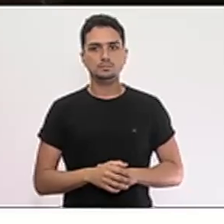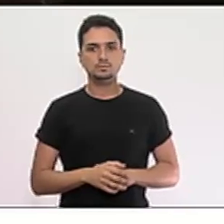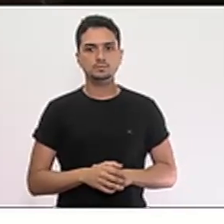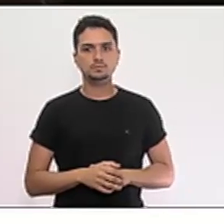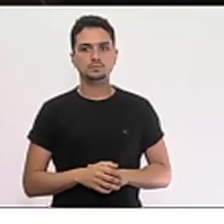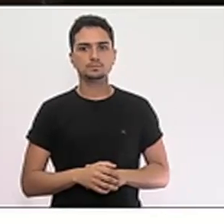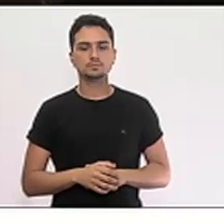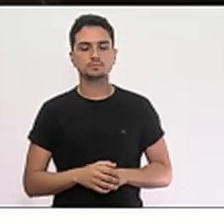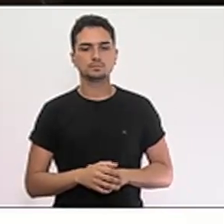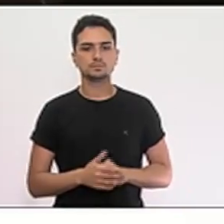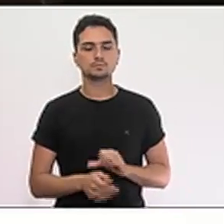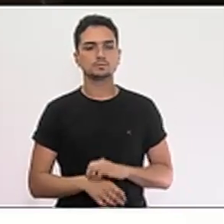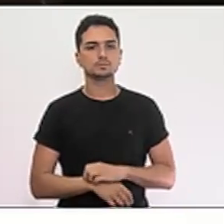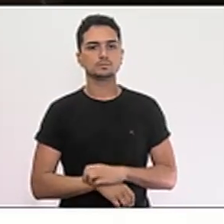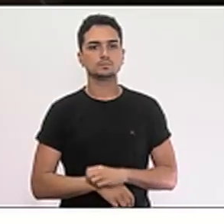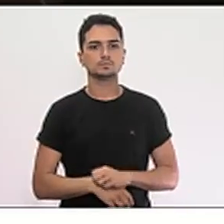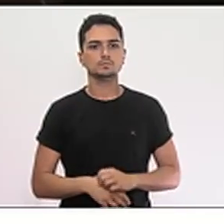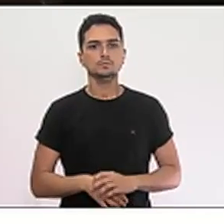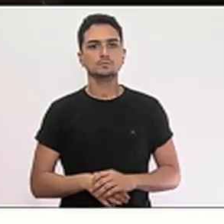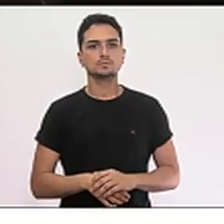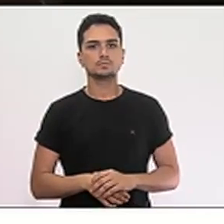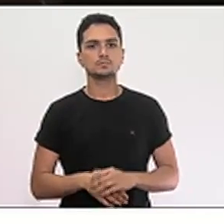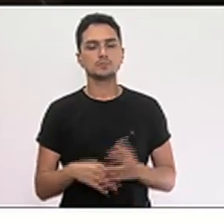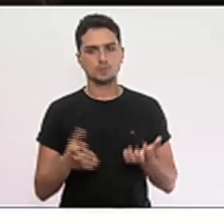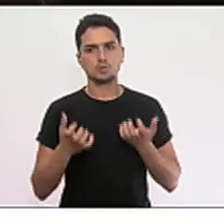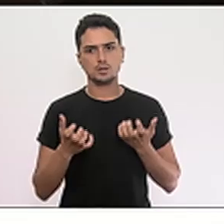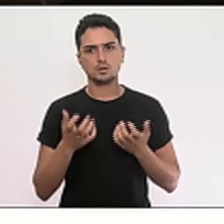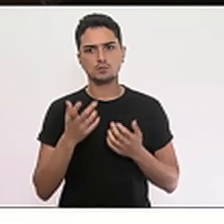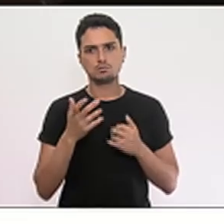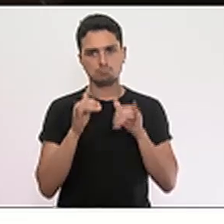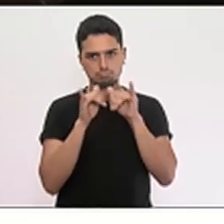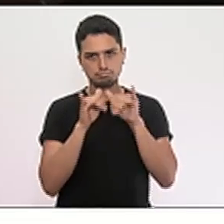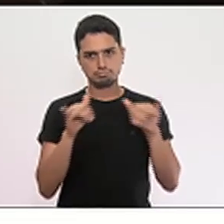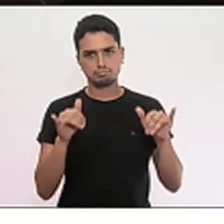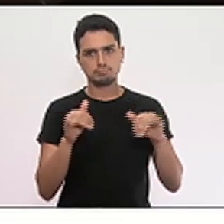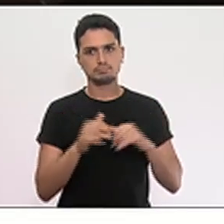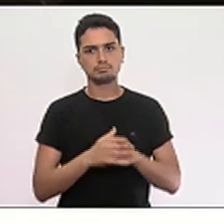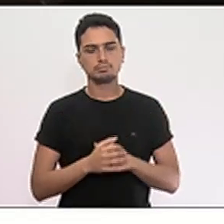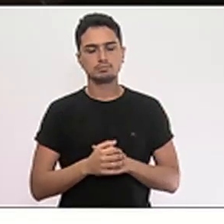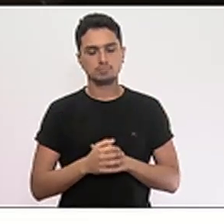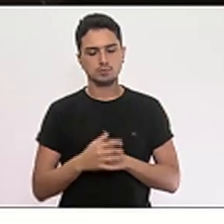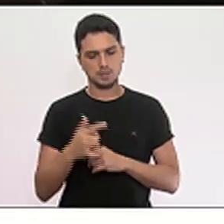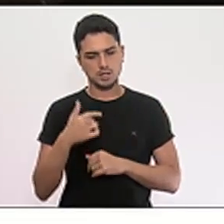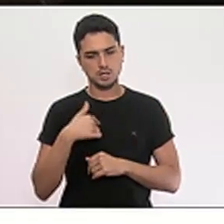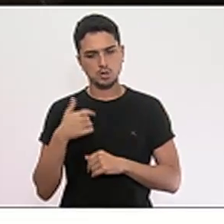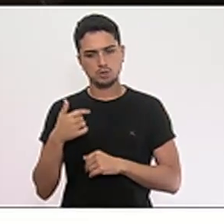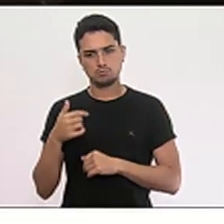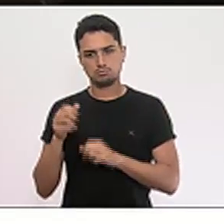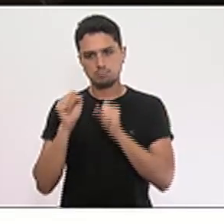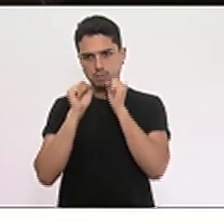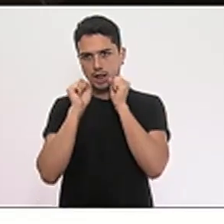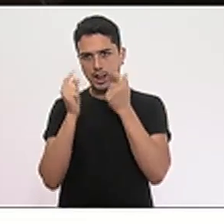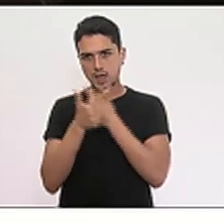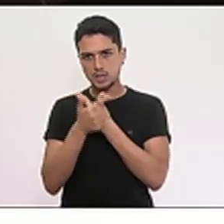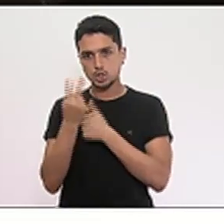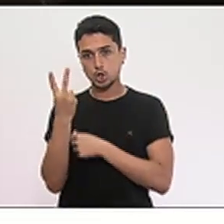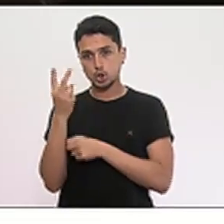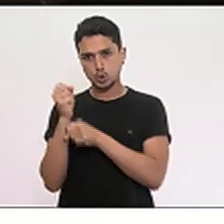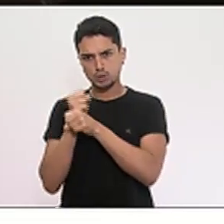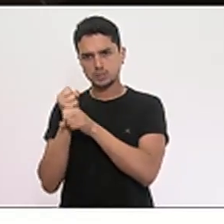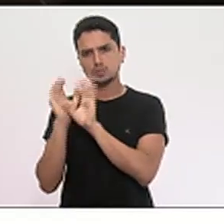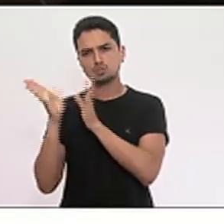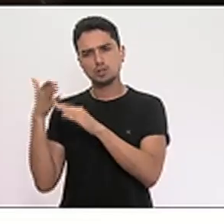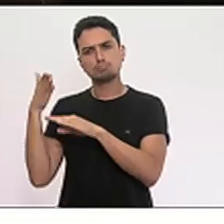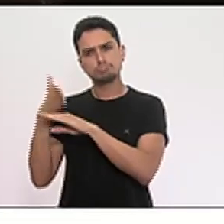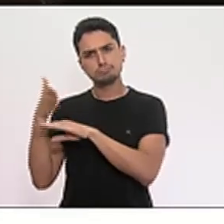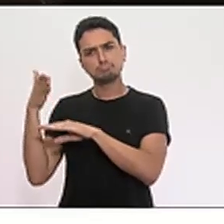Eu queria dizer que eu estou frequentando a Assembleia há 2 anos e meio.